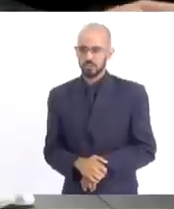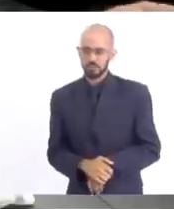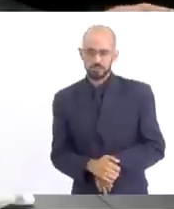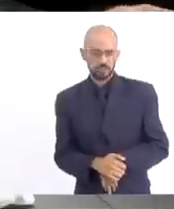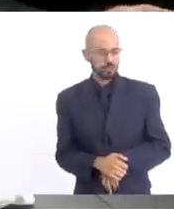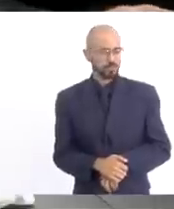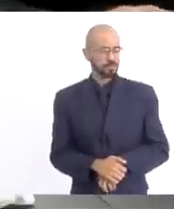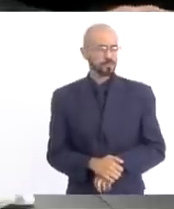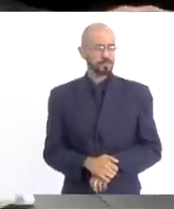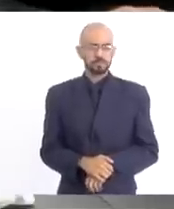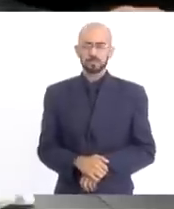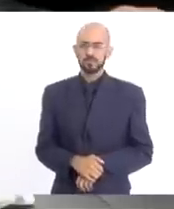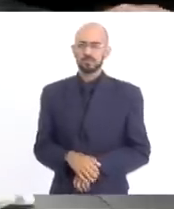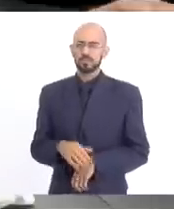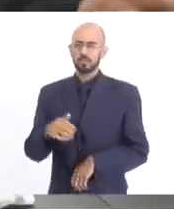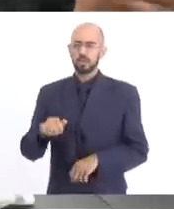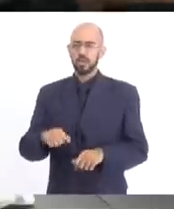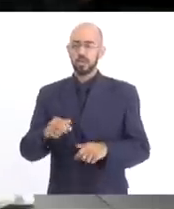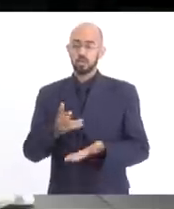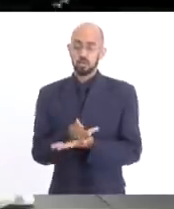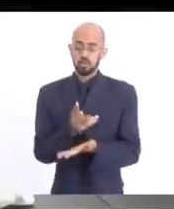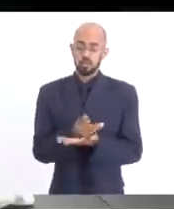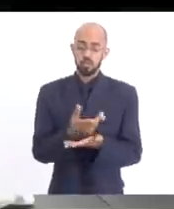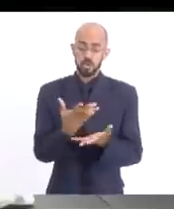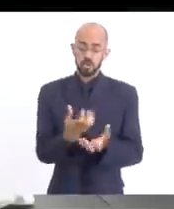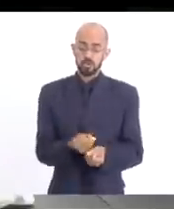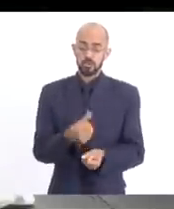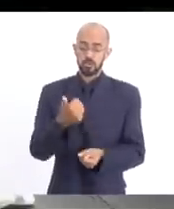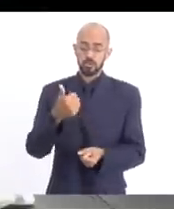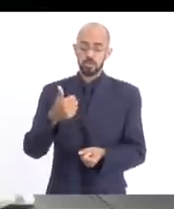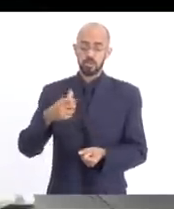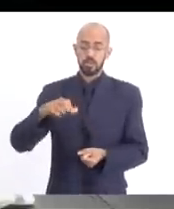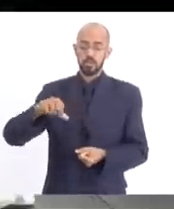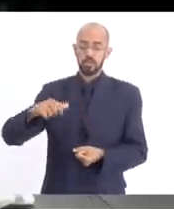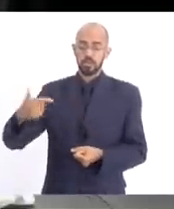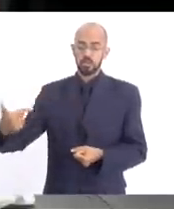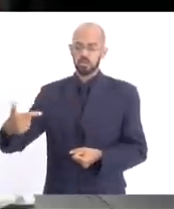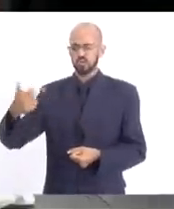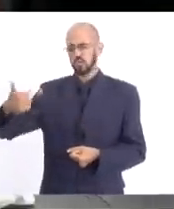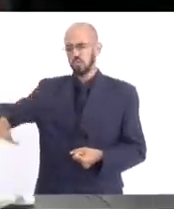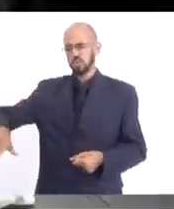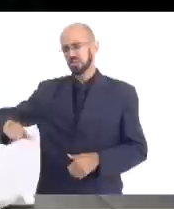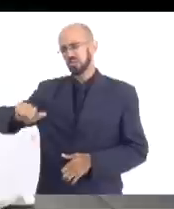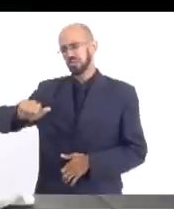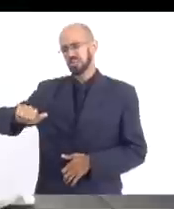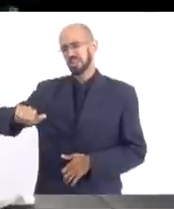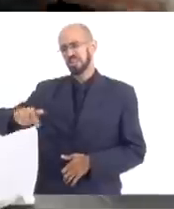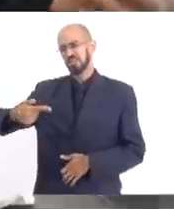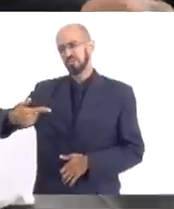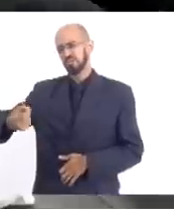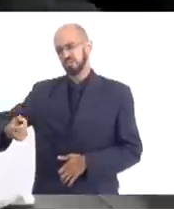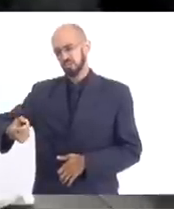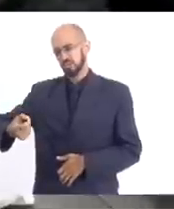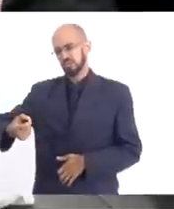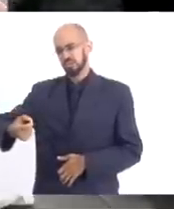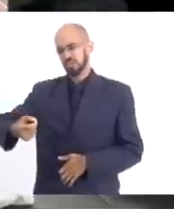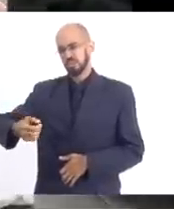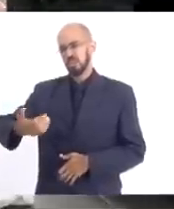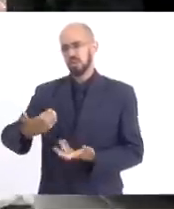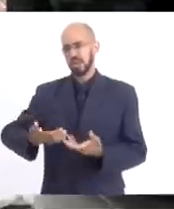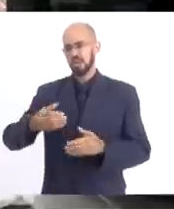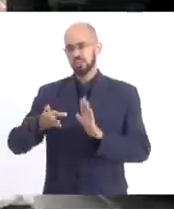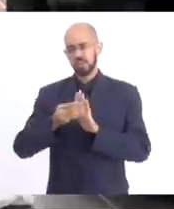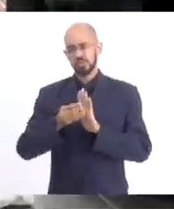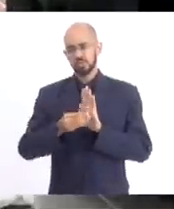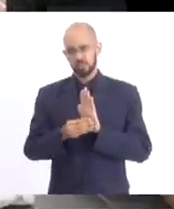de 192 e os outros de 120 e tantos. Então, queria deixar isso registrado, Márcio. E